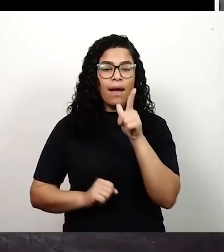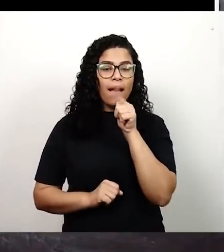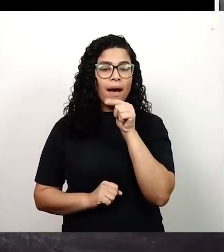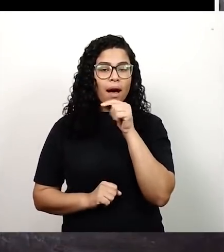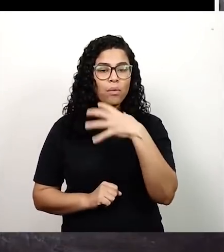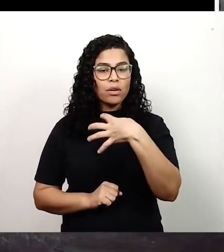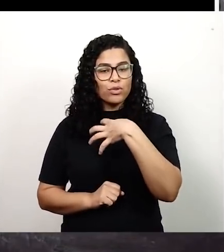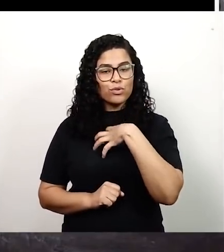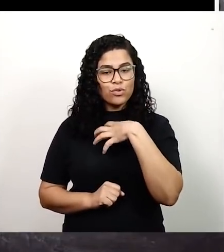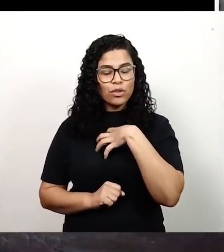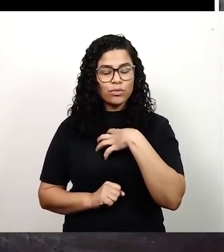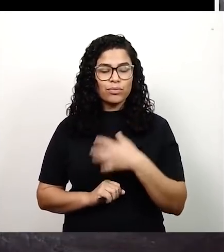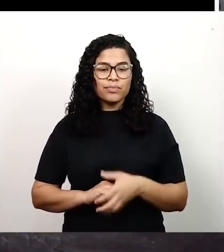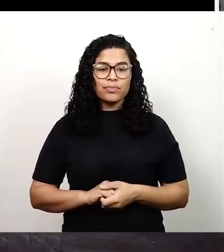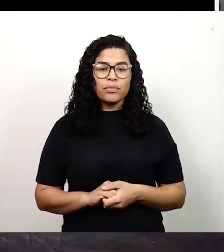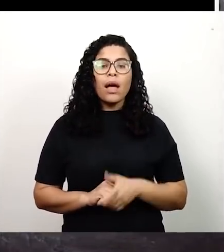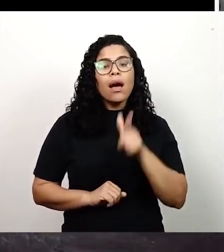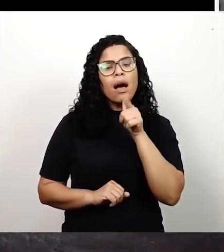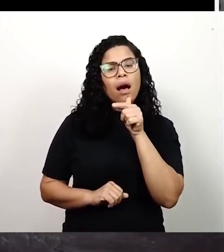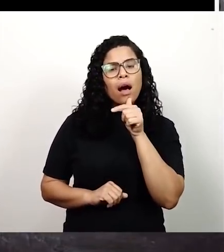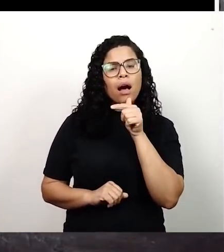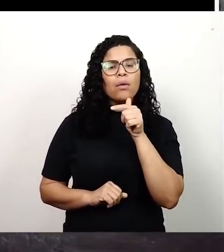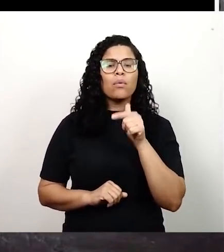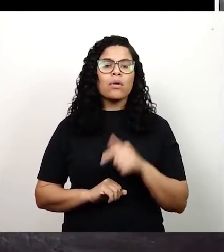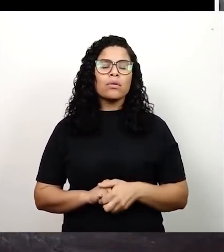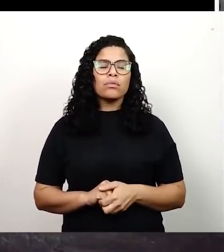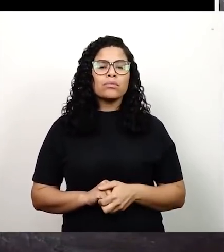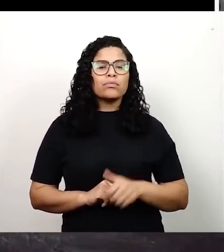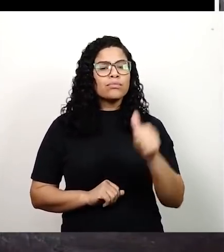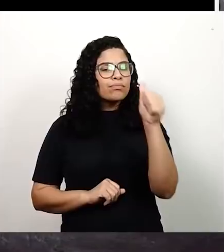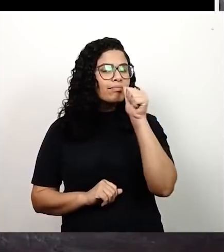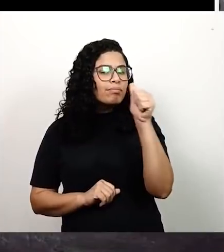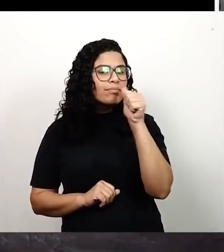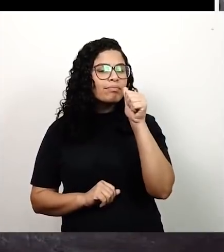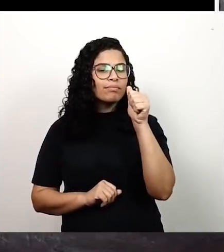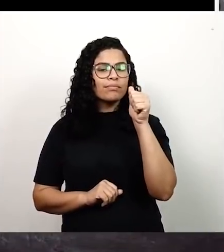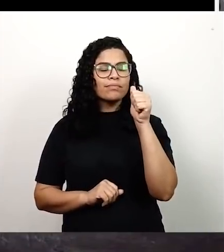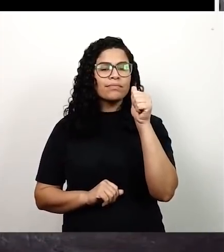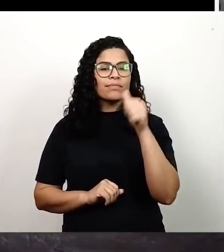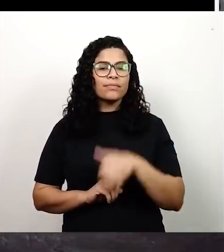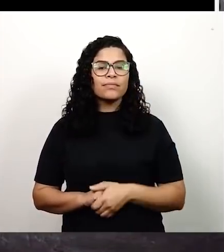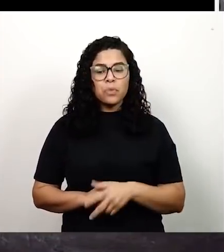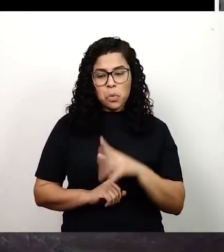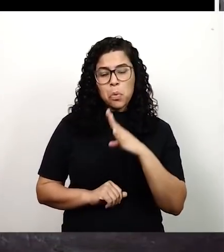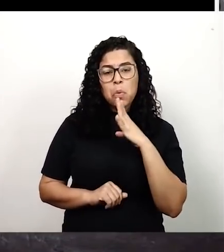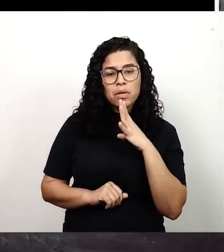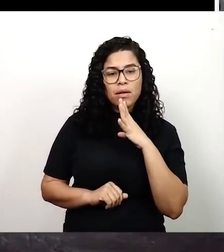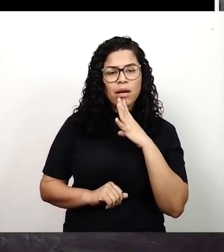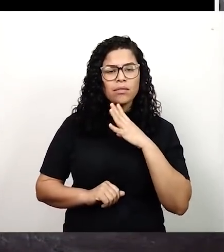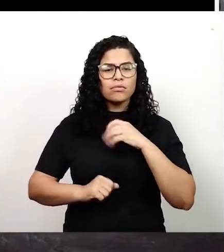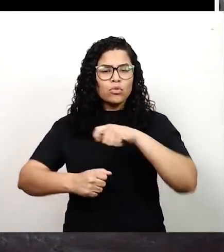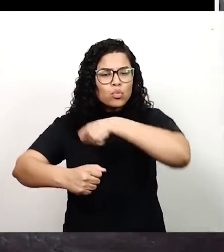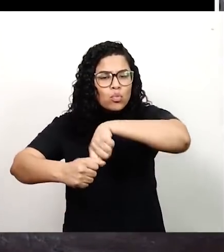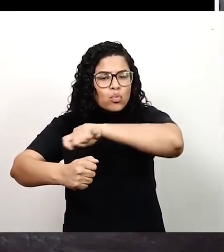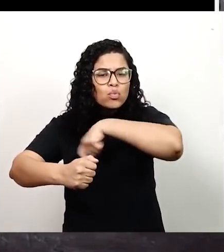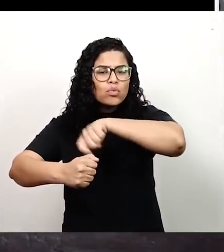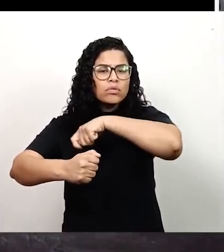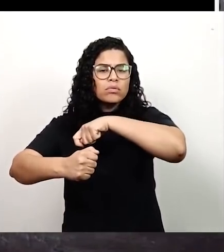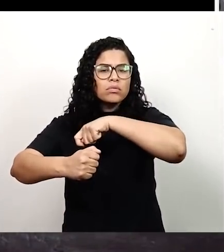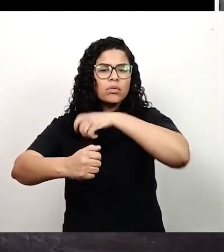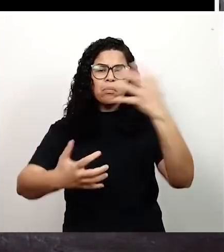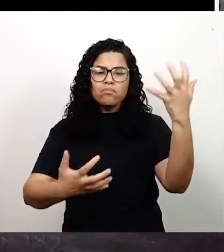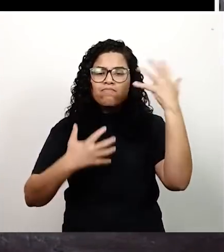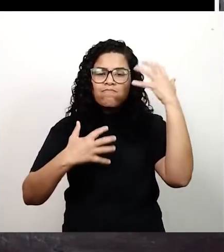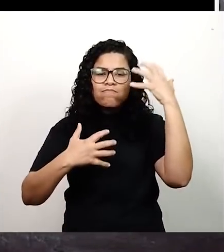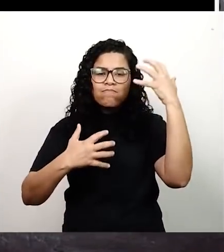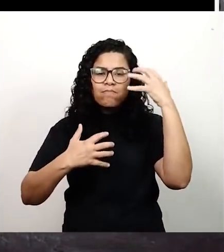água que nós conhecemos, que nós bebemos, usamos para cozinhar, para lavar tudo, para tomar banho, ela